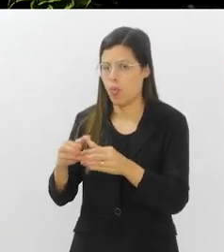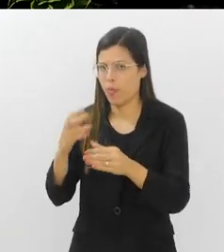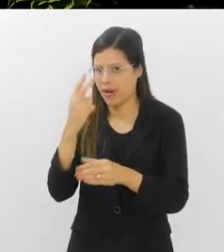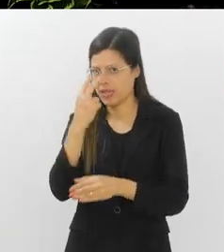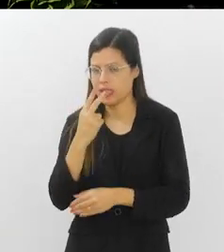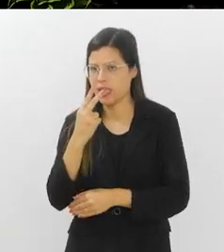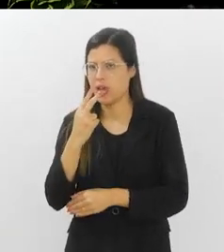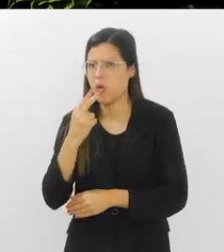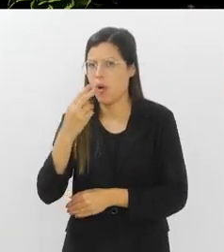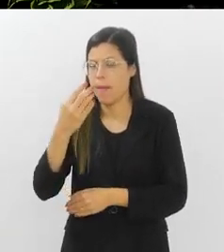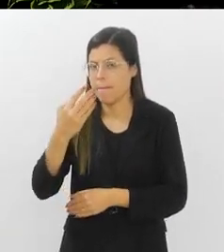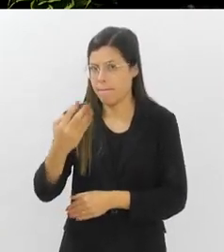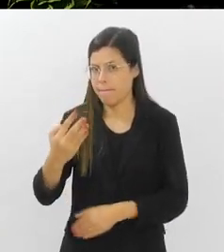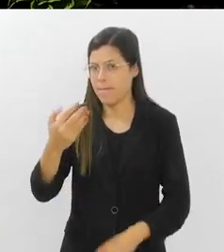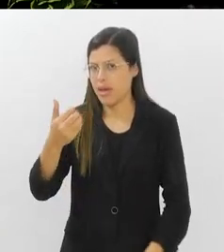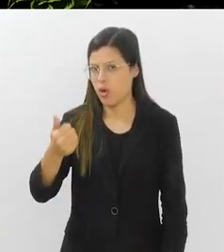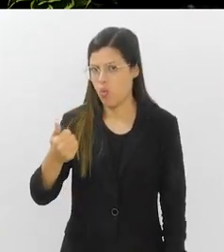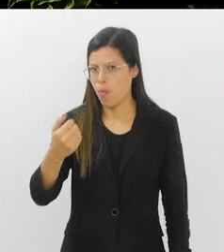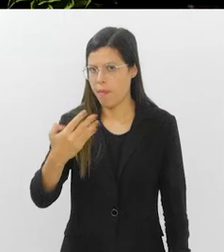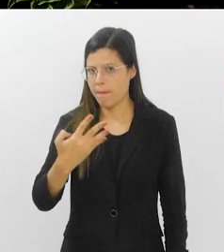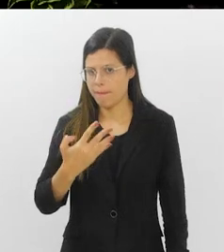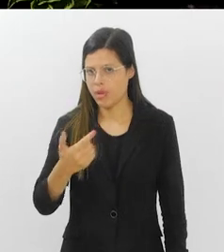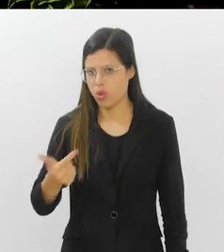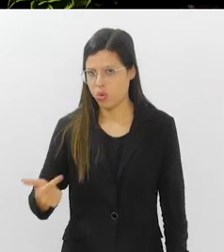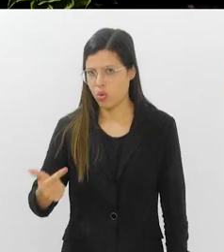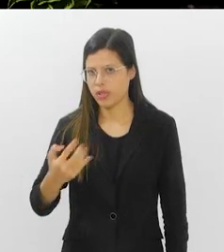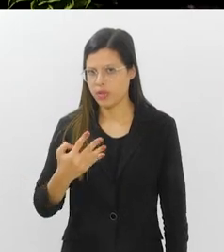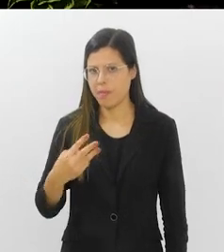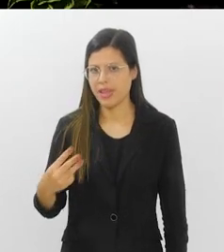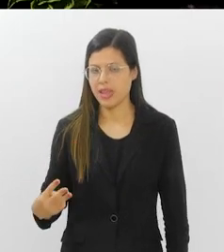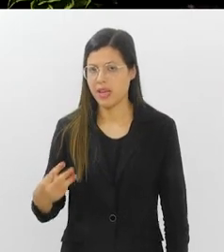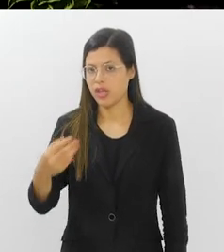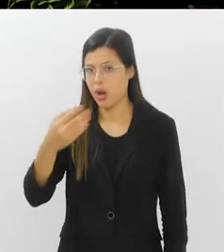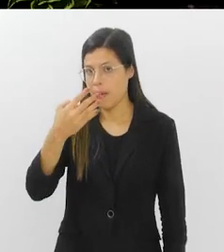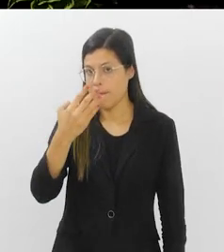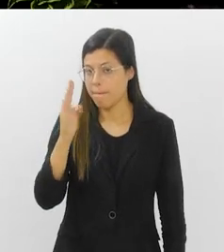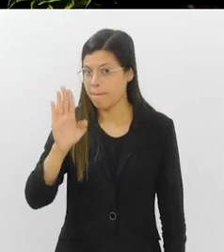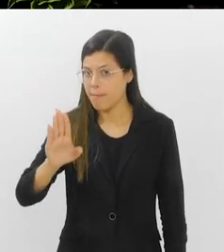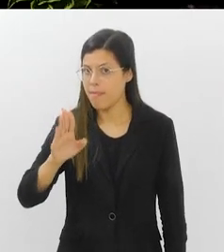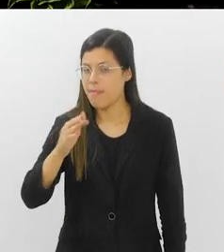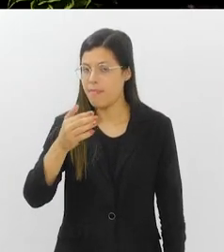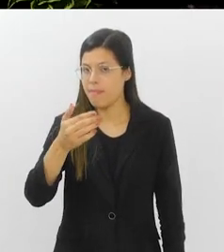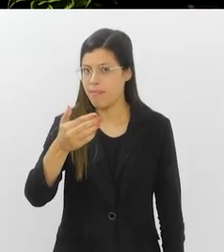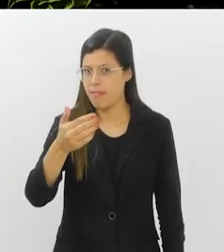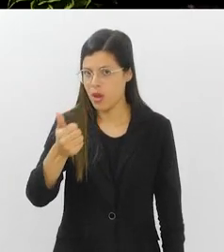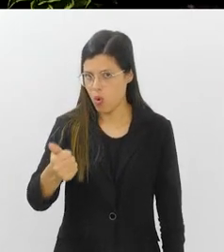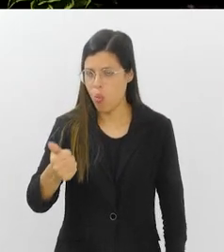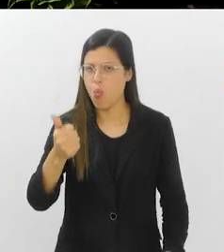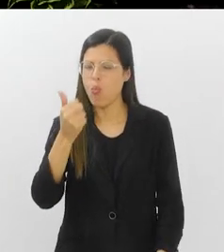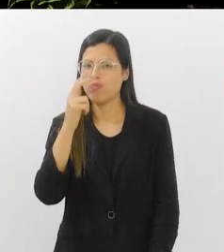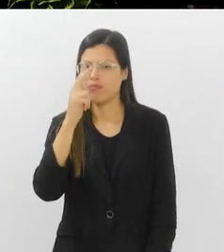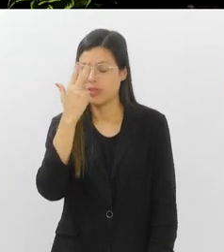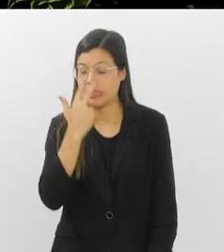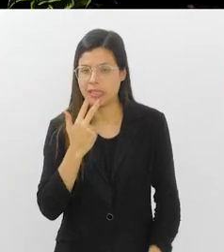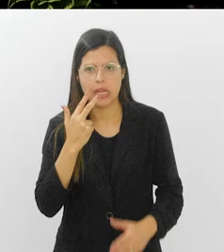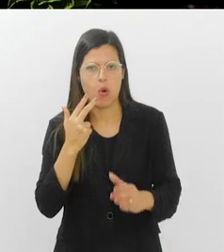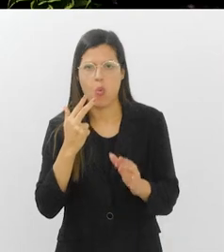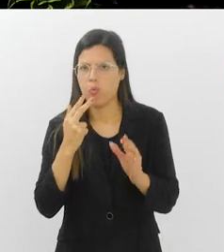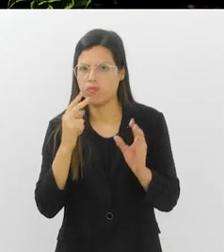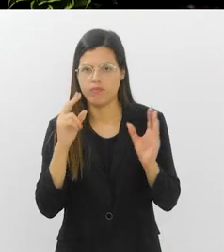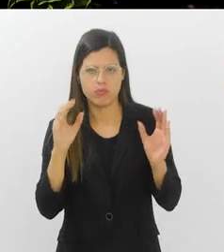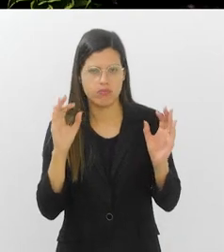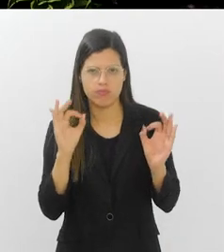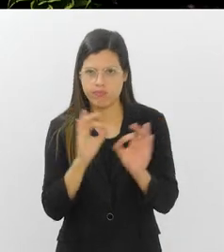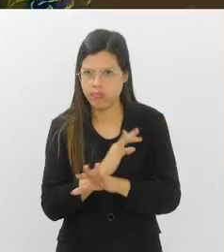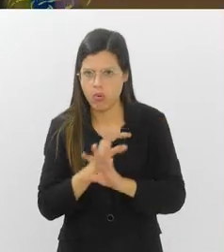para cegos ela é dividida entre B1 B2 e B3 o b1 é o cego totalum o b2 é o baixa